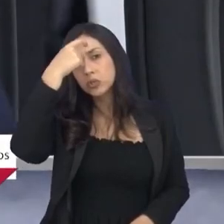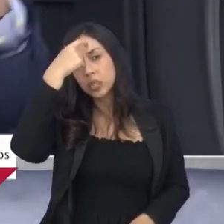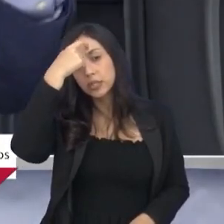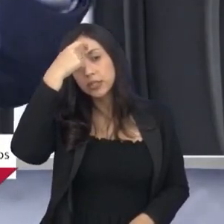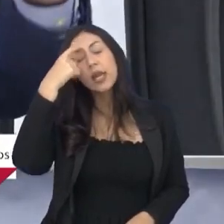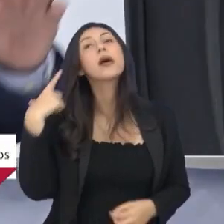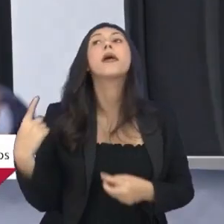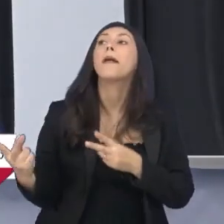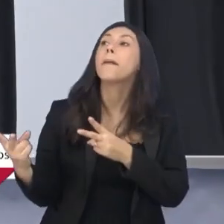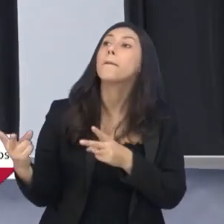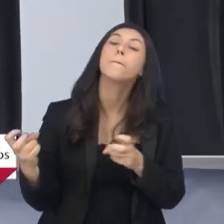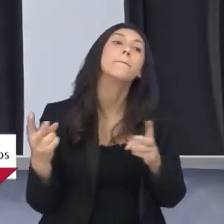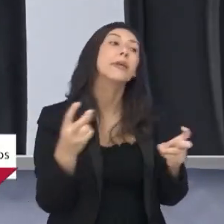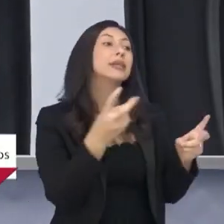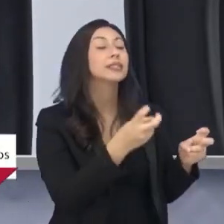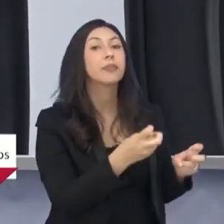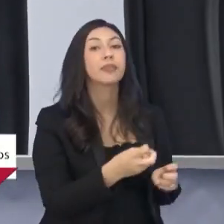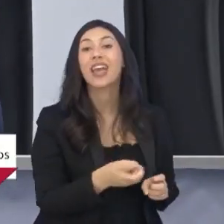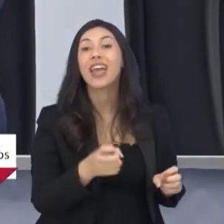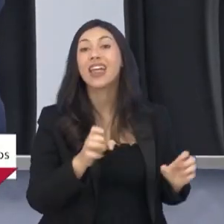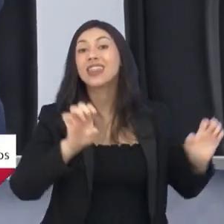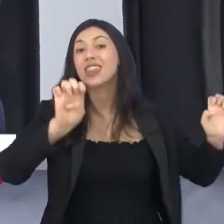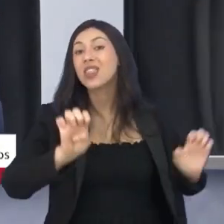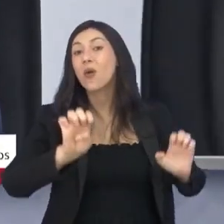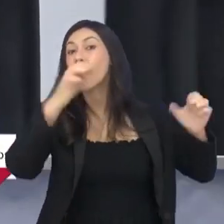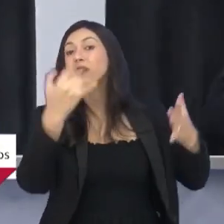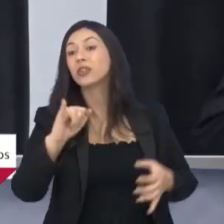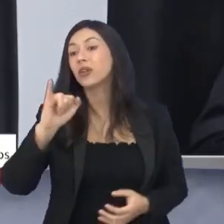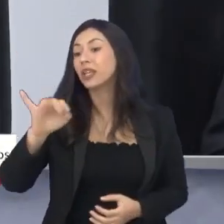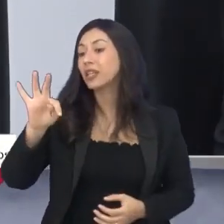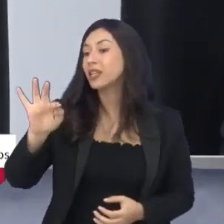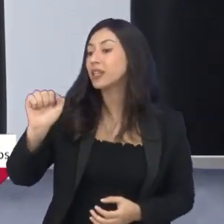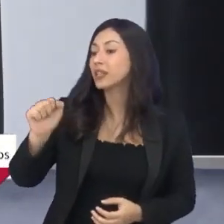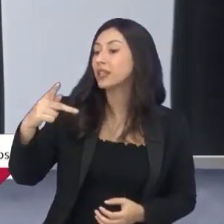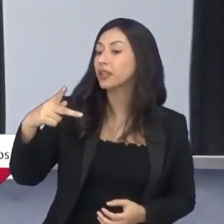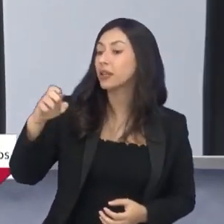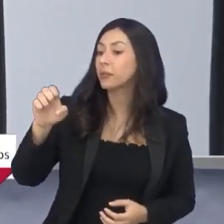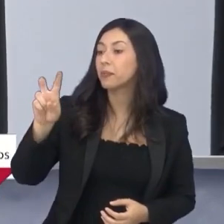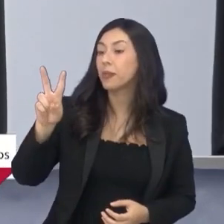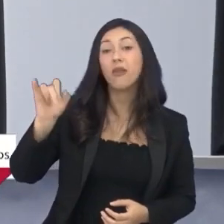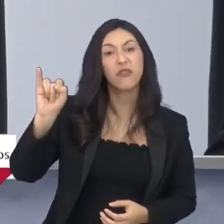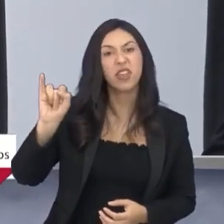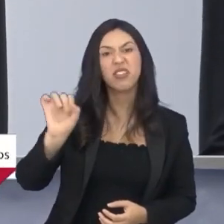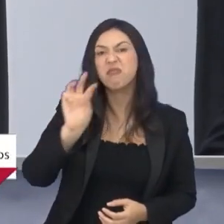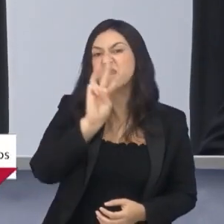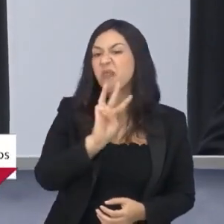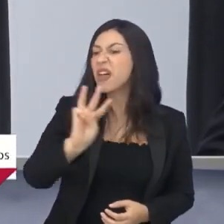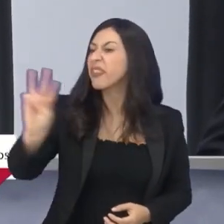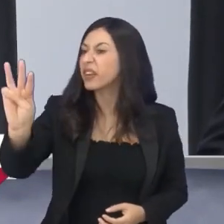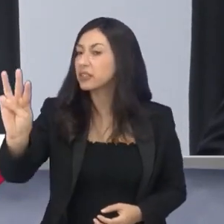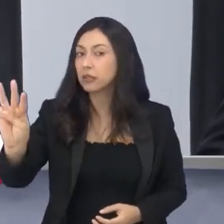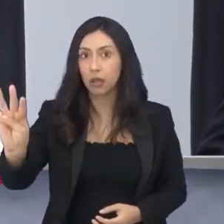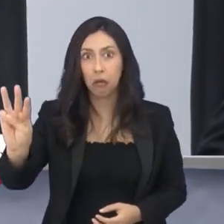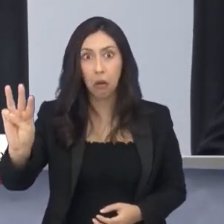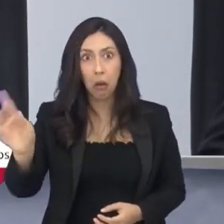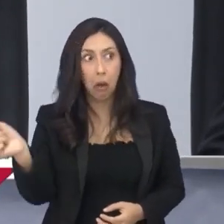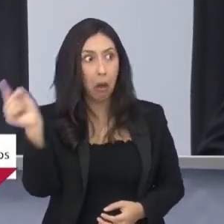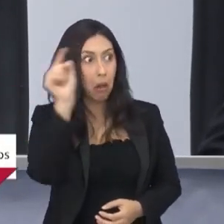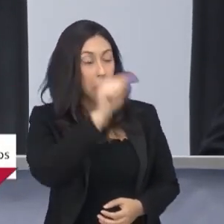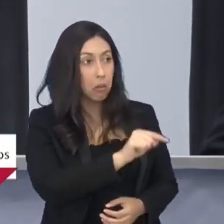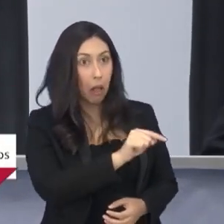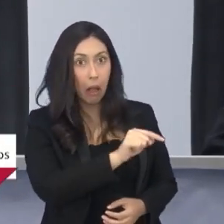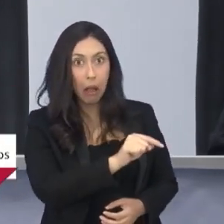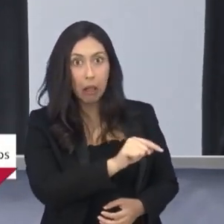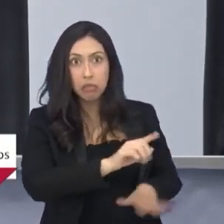com se for um evento em Itapevi aparece três ou quatro mas se for um evento em Ilhabela vão todos não